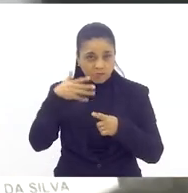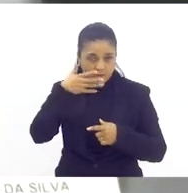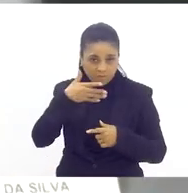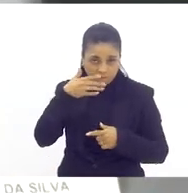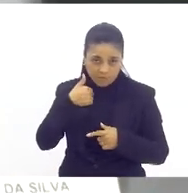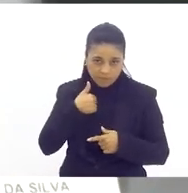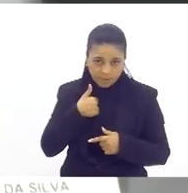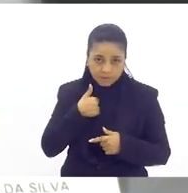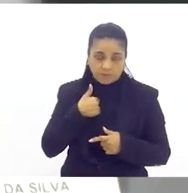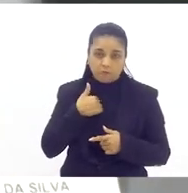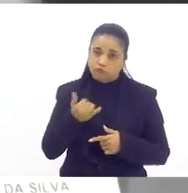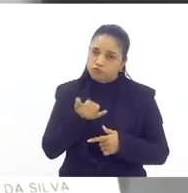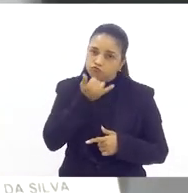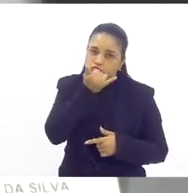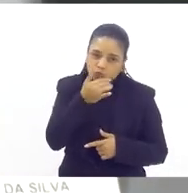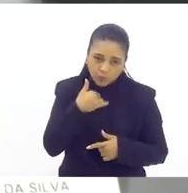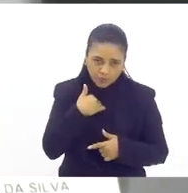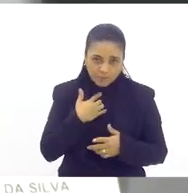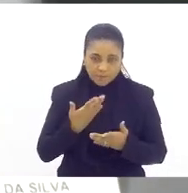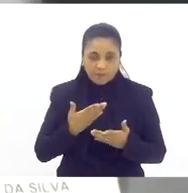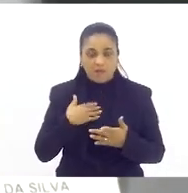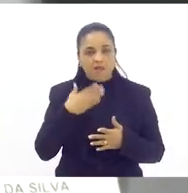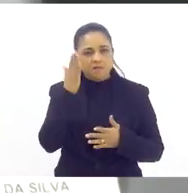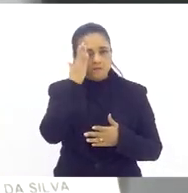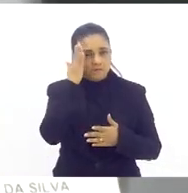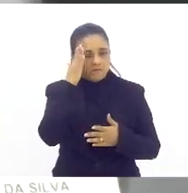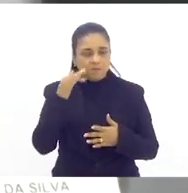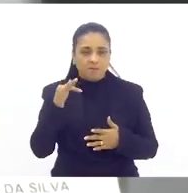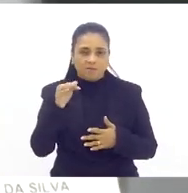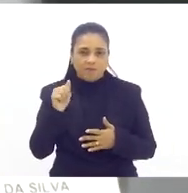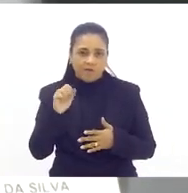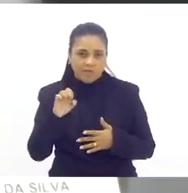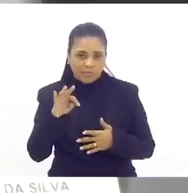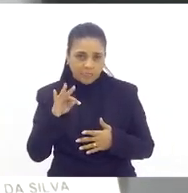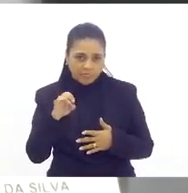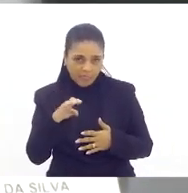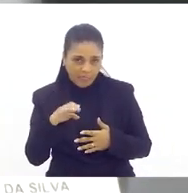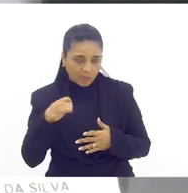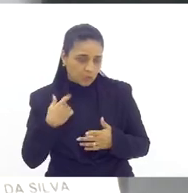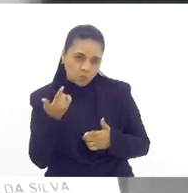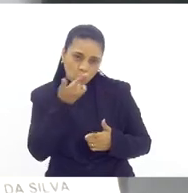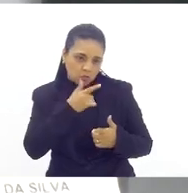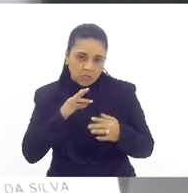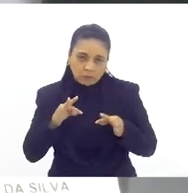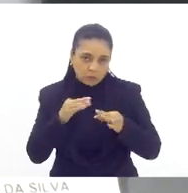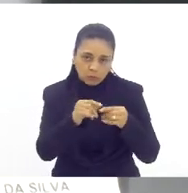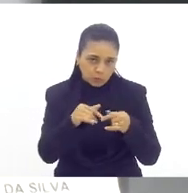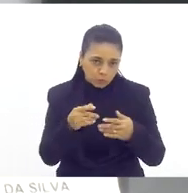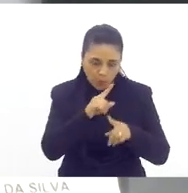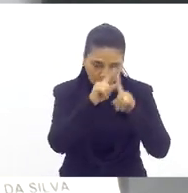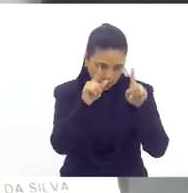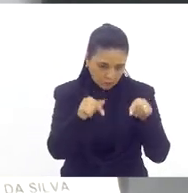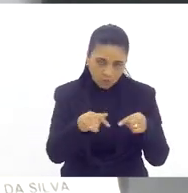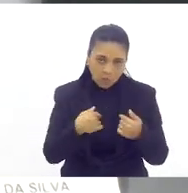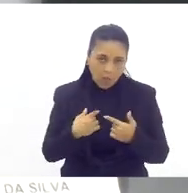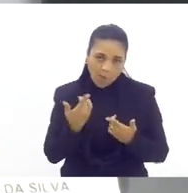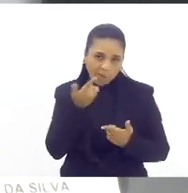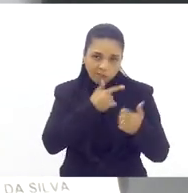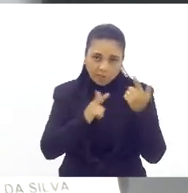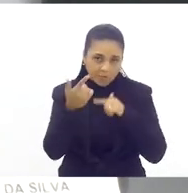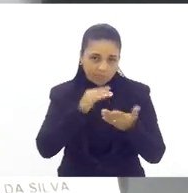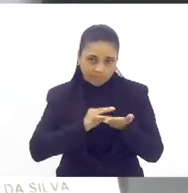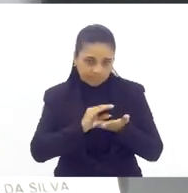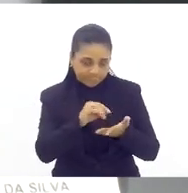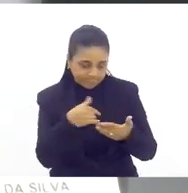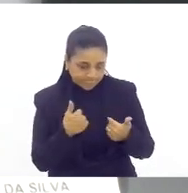mas ela atende que a Faetec né não consegue bancar tudo e não consegue colocar os seus profissionais onde eles mereciam estar né